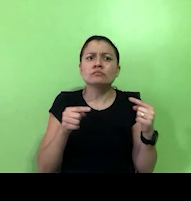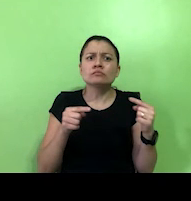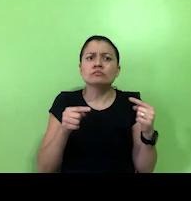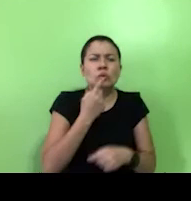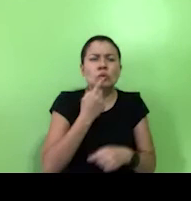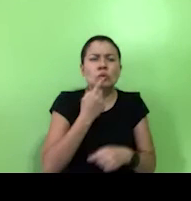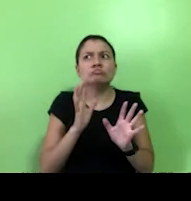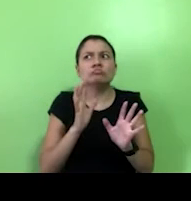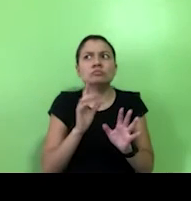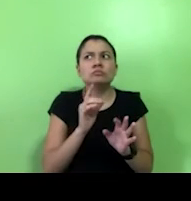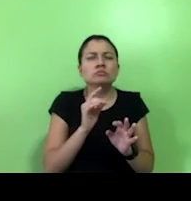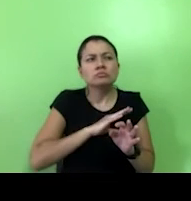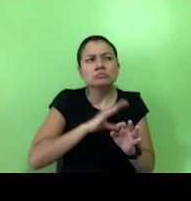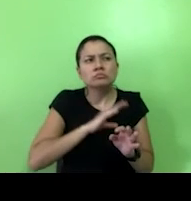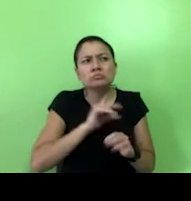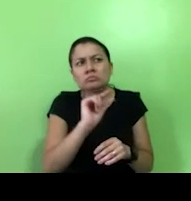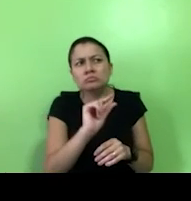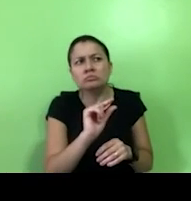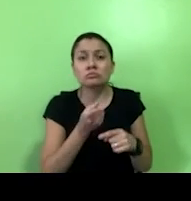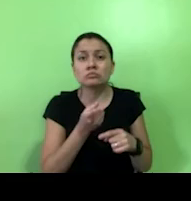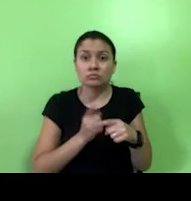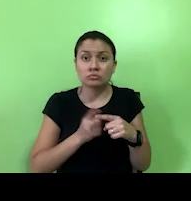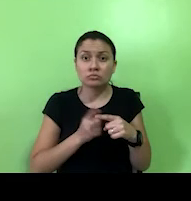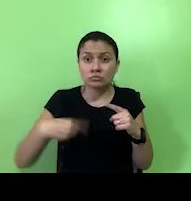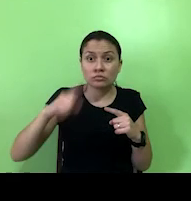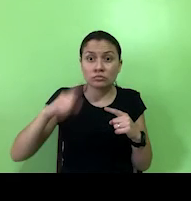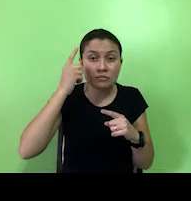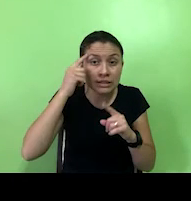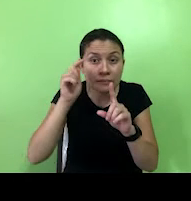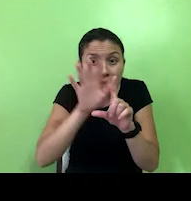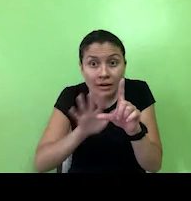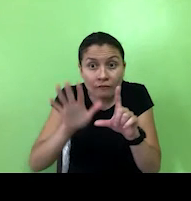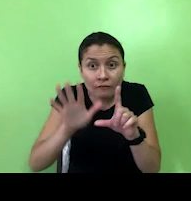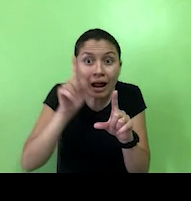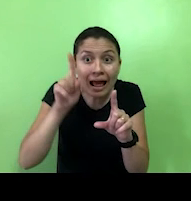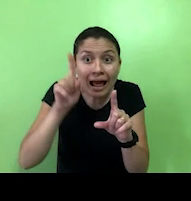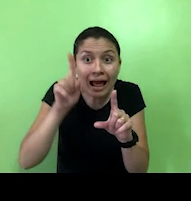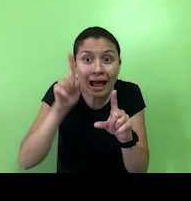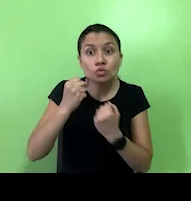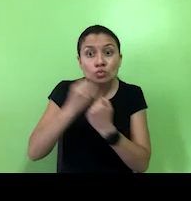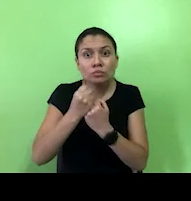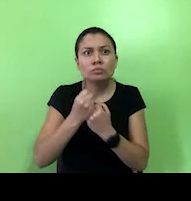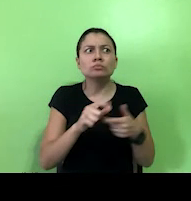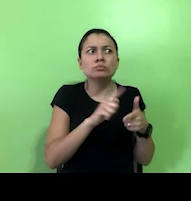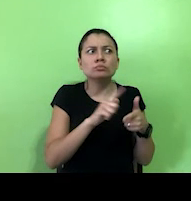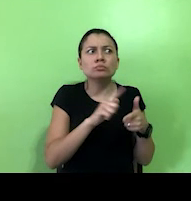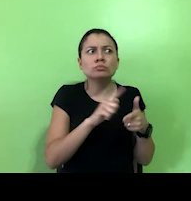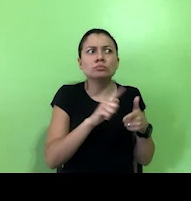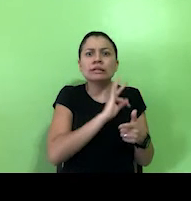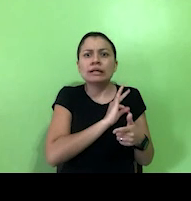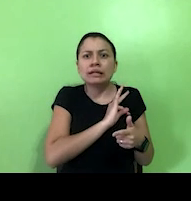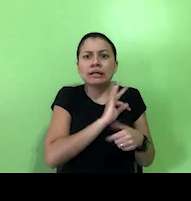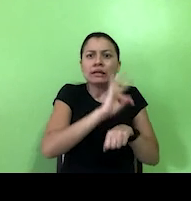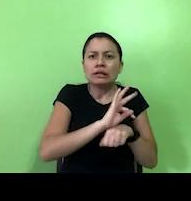um pouco em português, porque a gente estava pensando numa plataforma de suporte para resolver problemas técnicos com